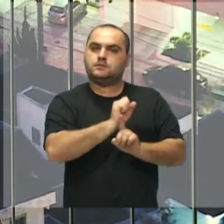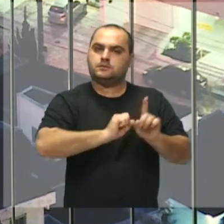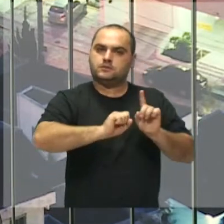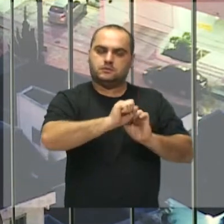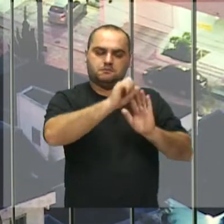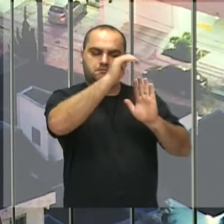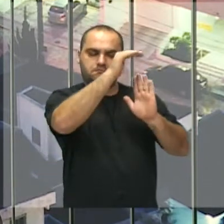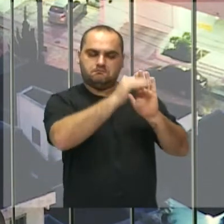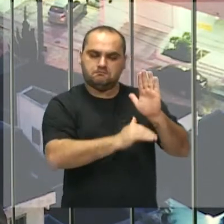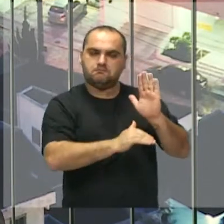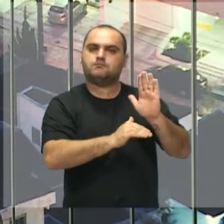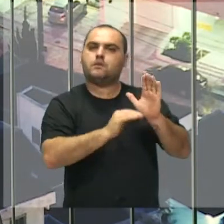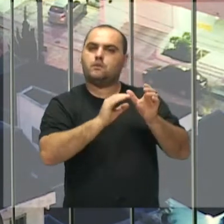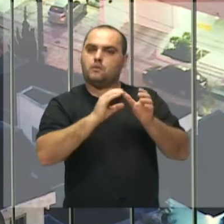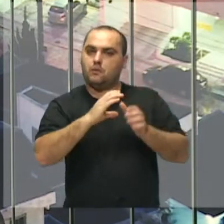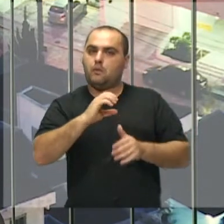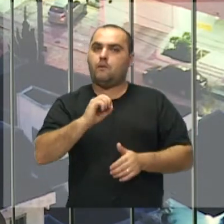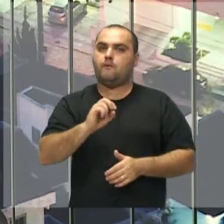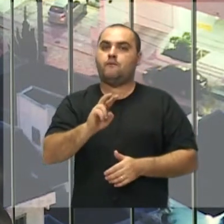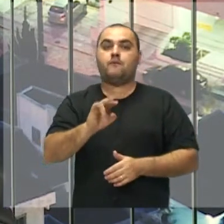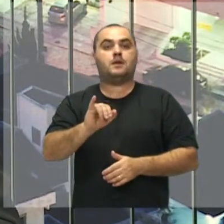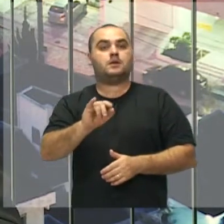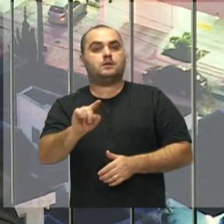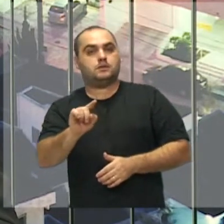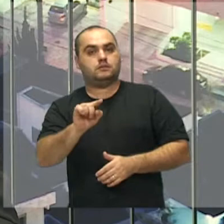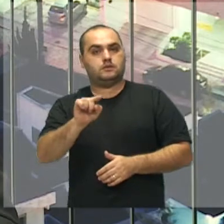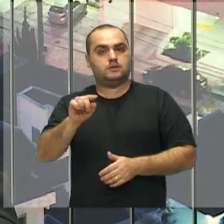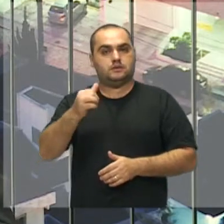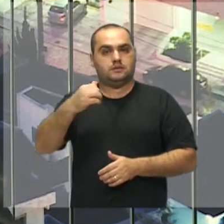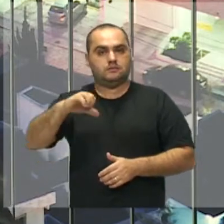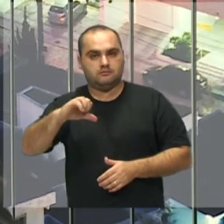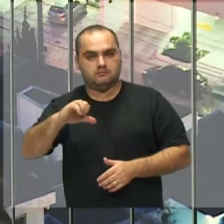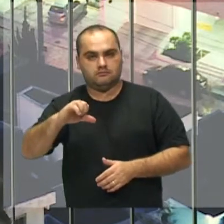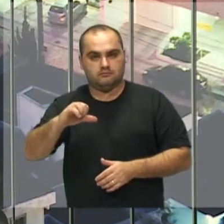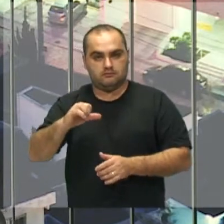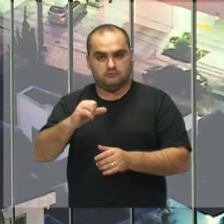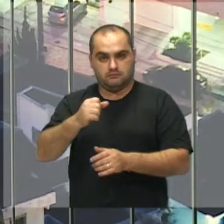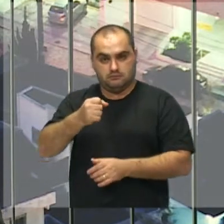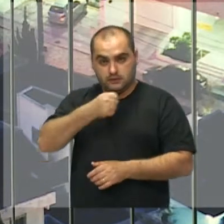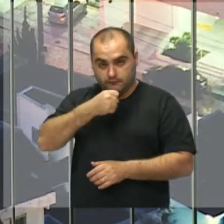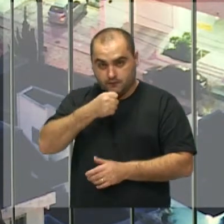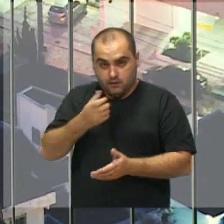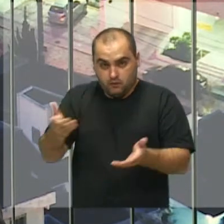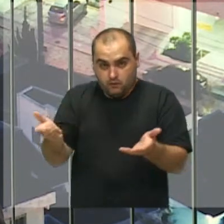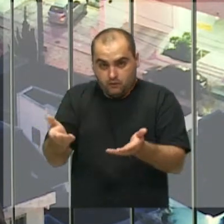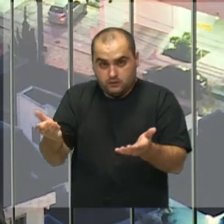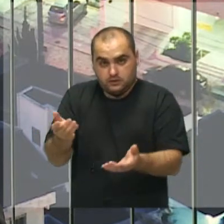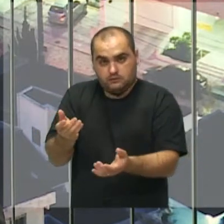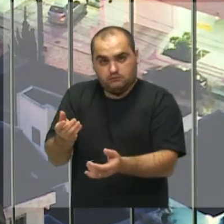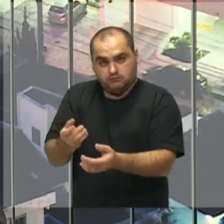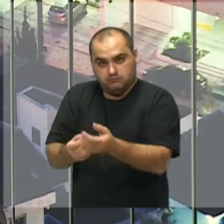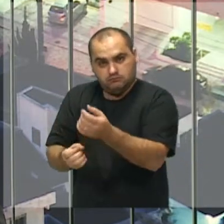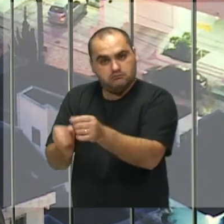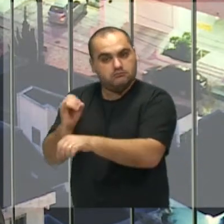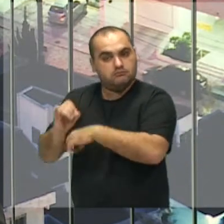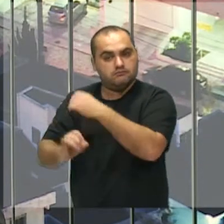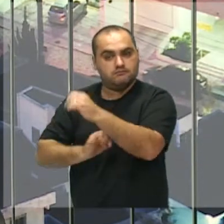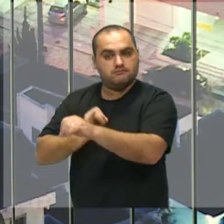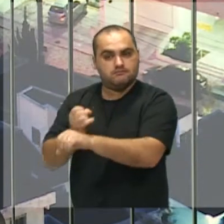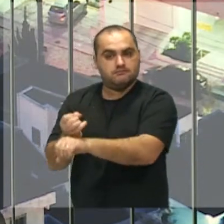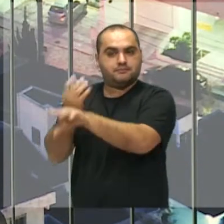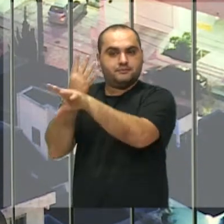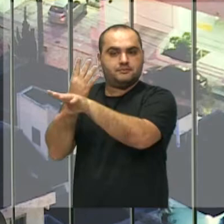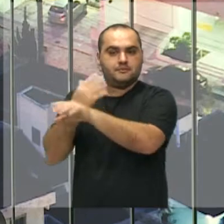de Covid-19, nossa entrevista, mais uma vez, é remota. Hoje, nós vamos falar a respeito do resultado